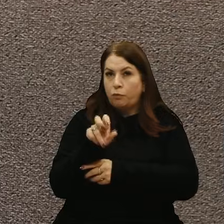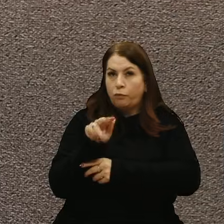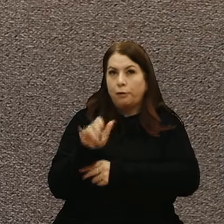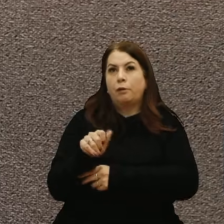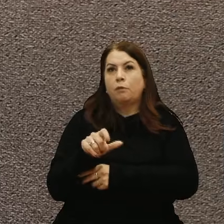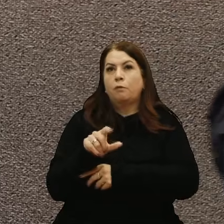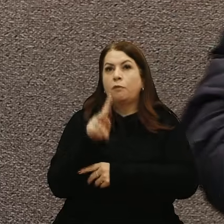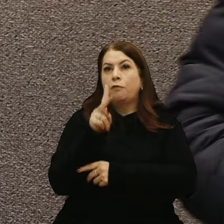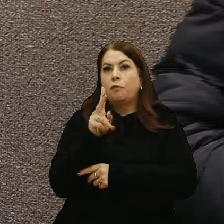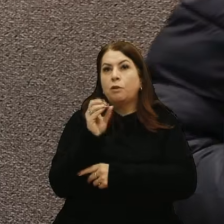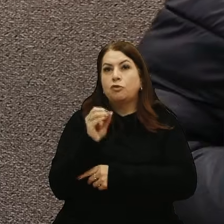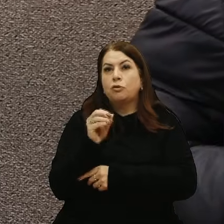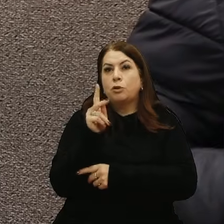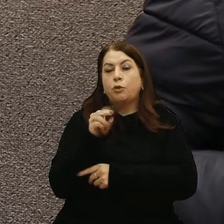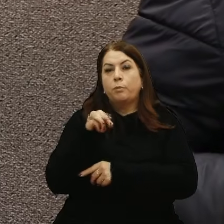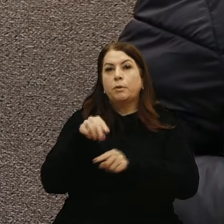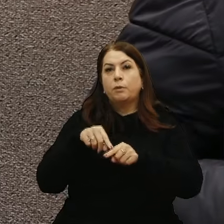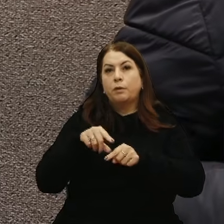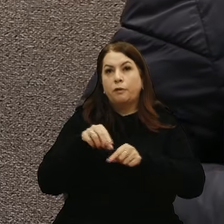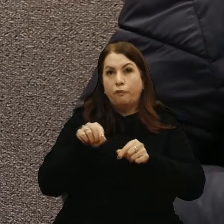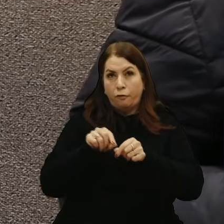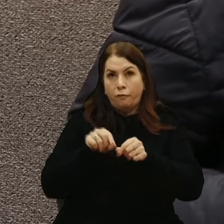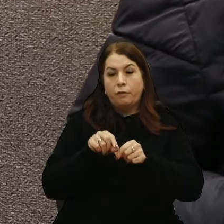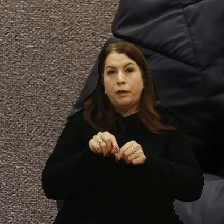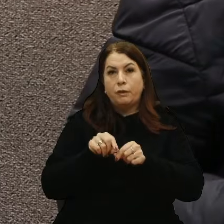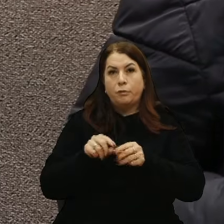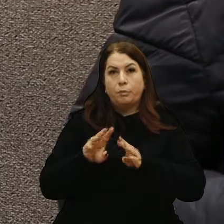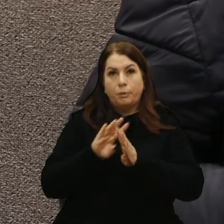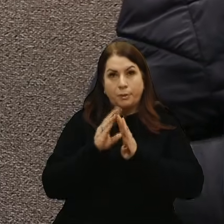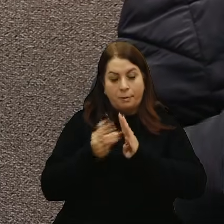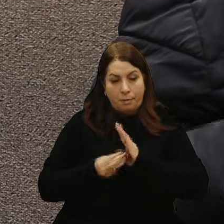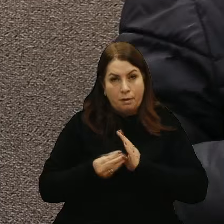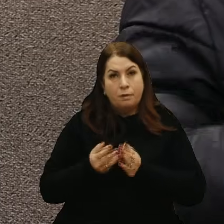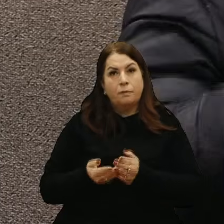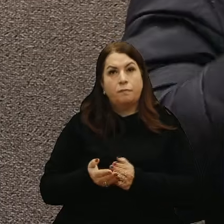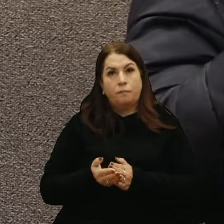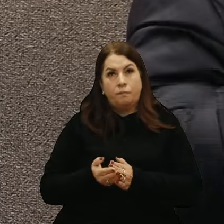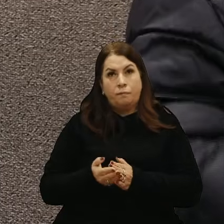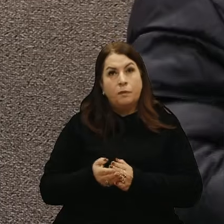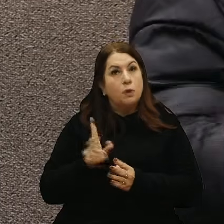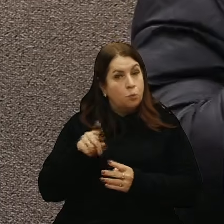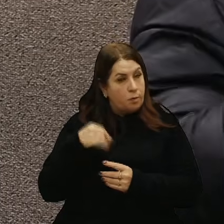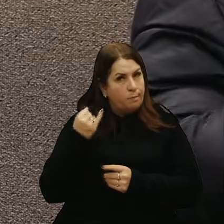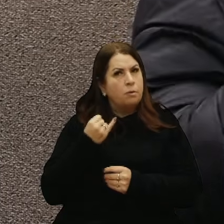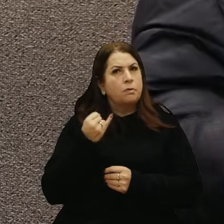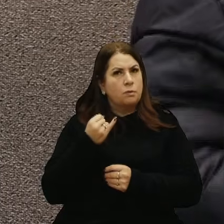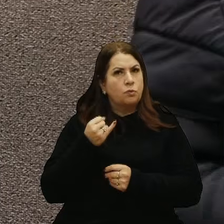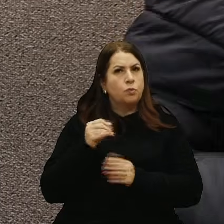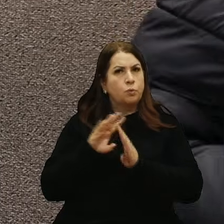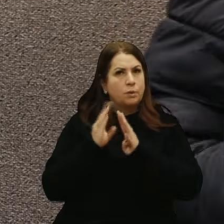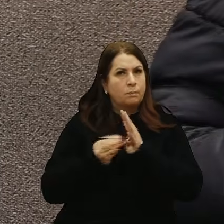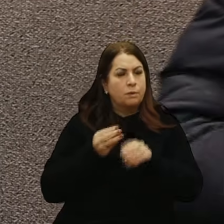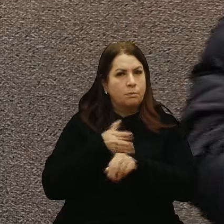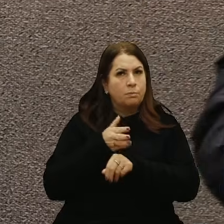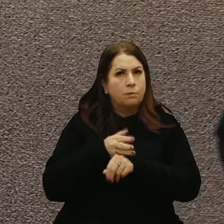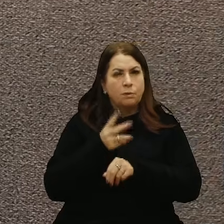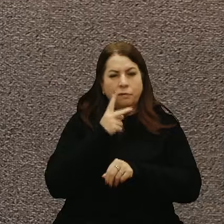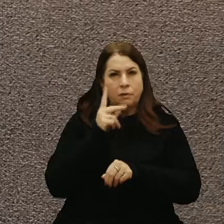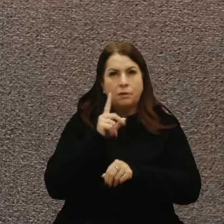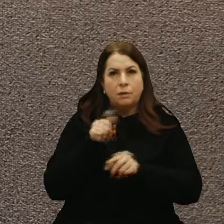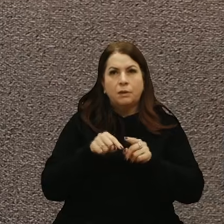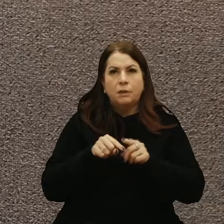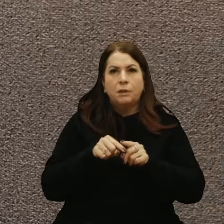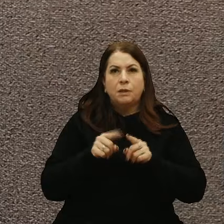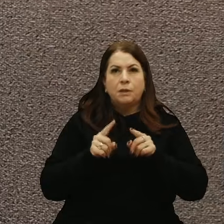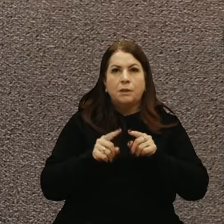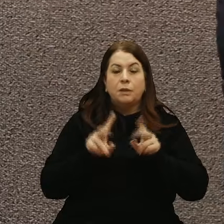20 quilômetros feito pela Codeca, pelo SAMAI. Isso é importante que o SAMAI participe, não vou dizer que é o primo rico, porque senão